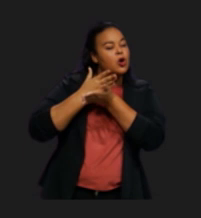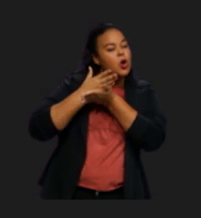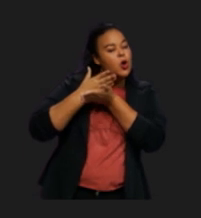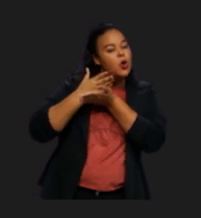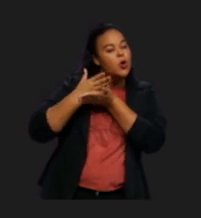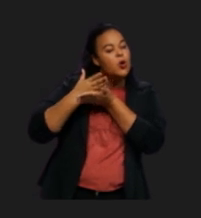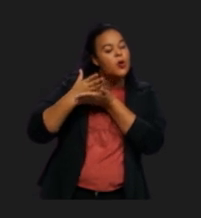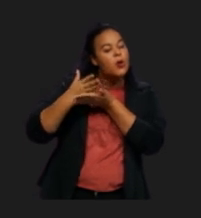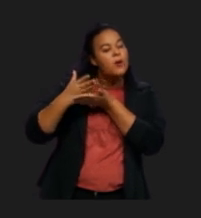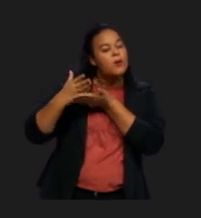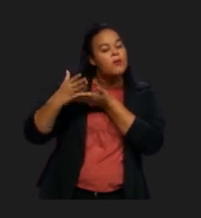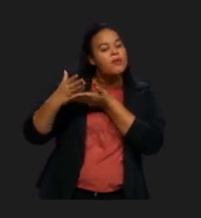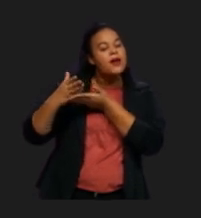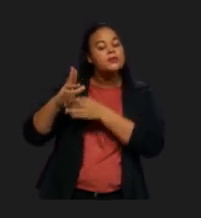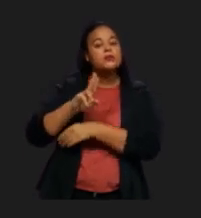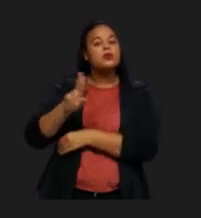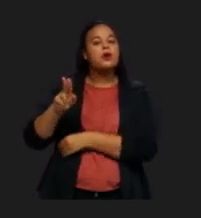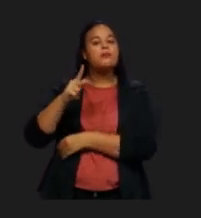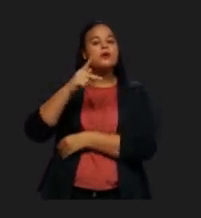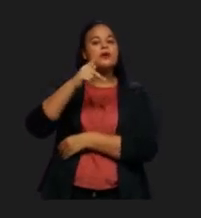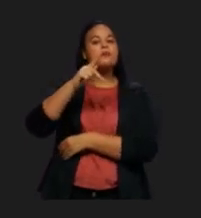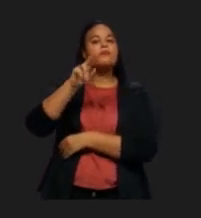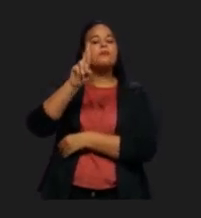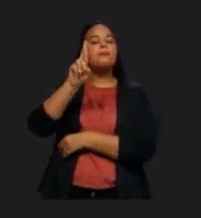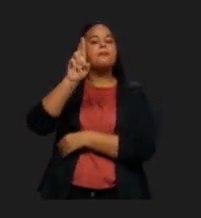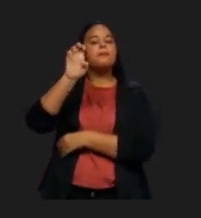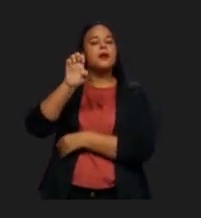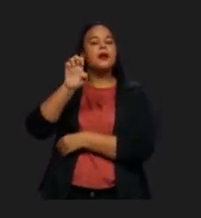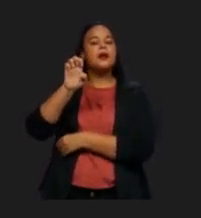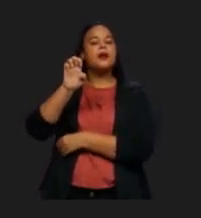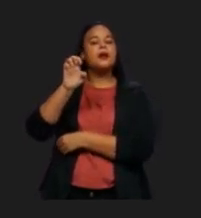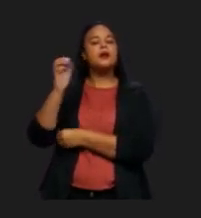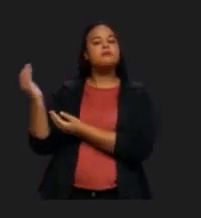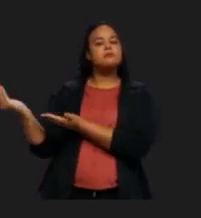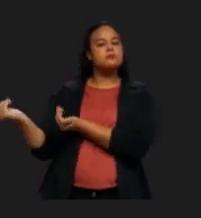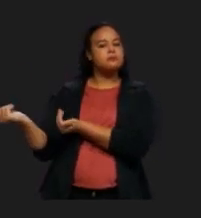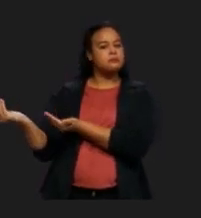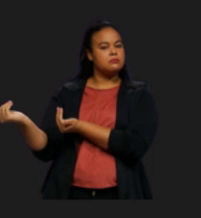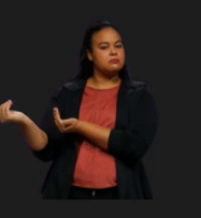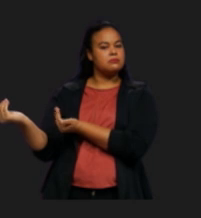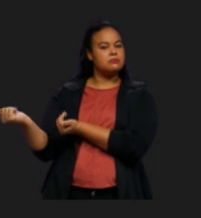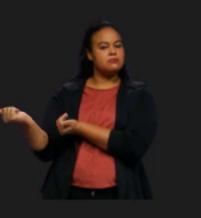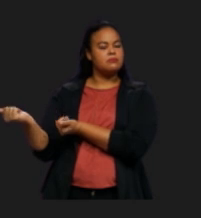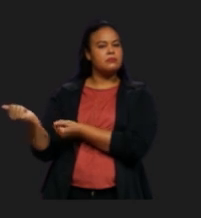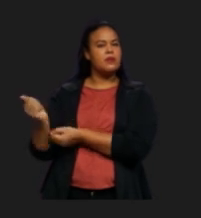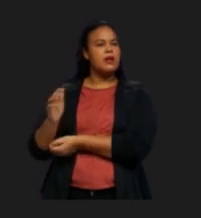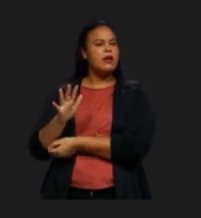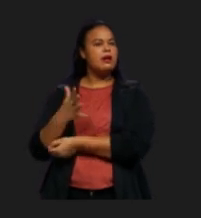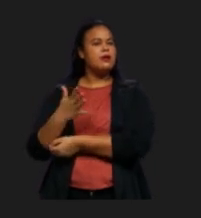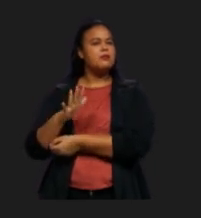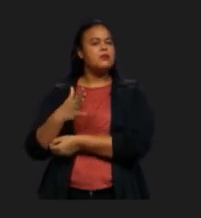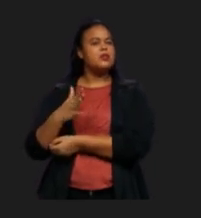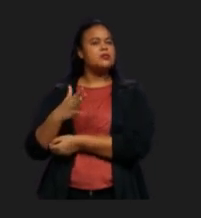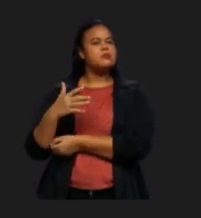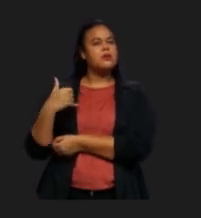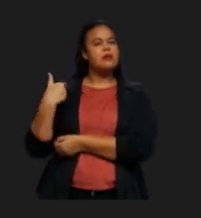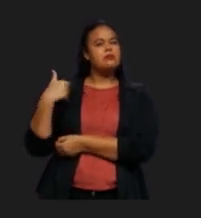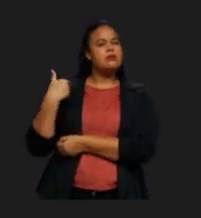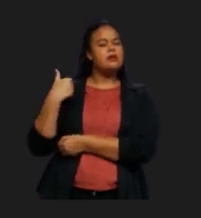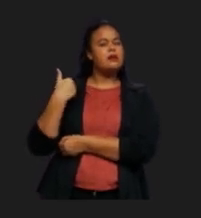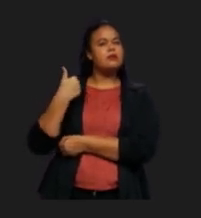na pré-adolescência, adolescência. Em volta mais ou menos de 10, 14